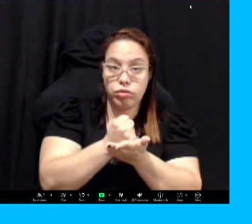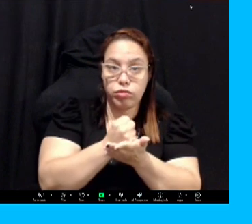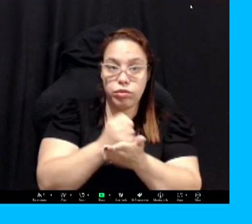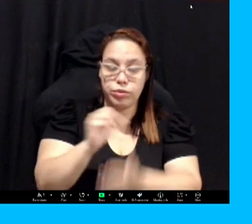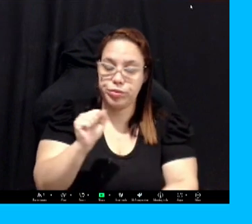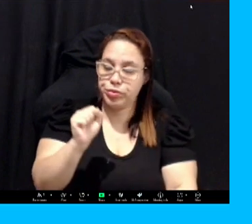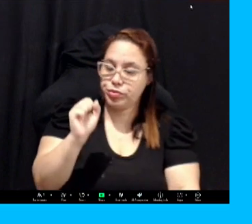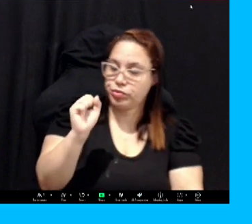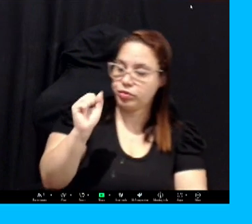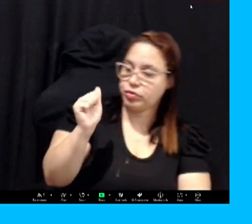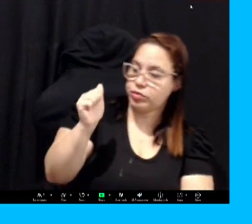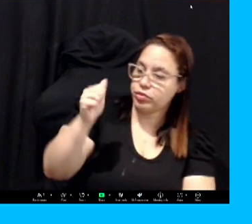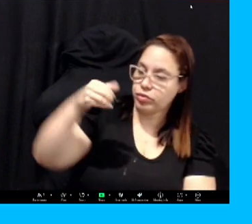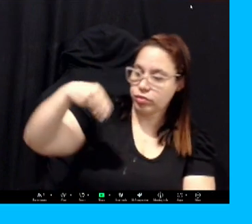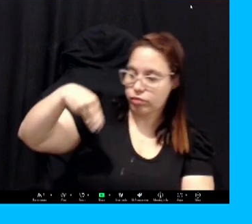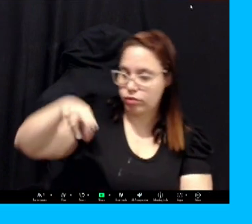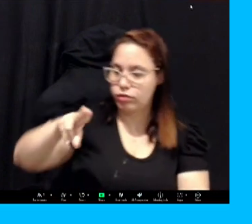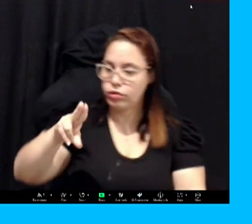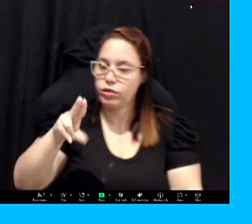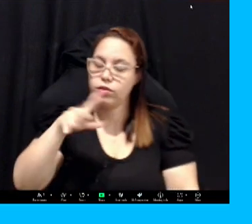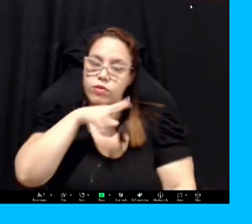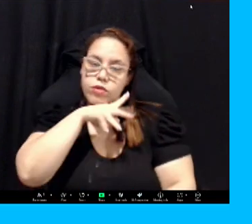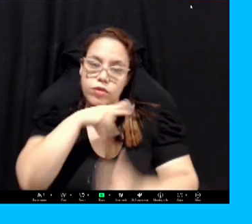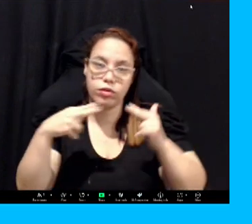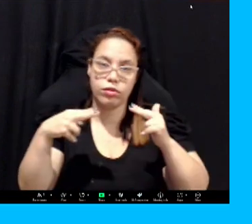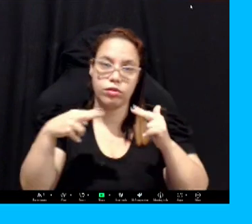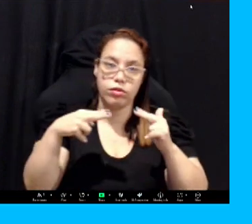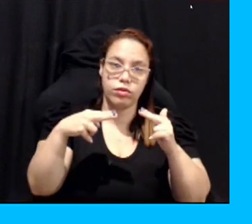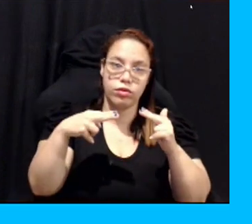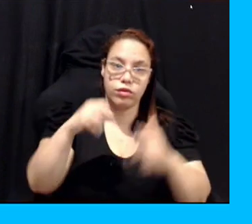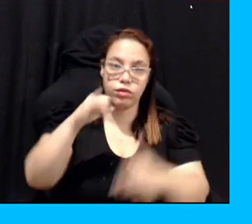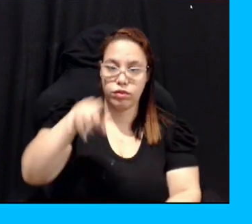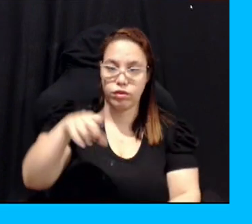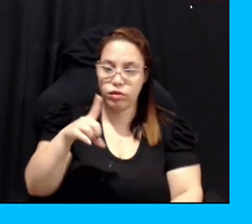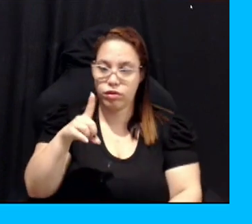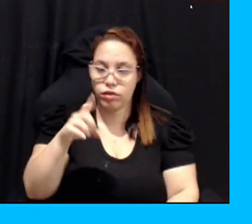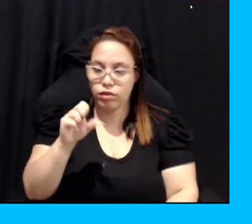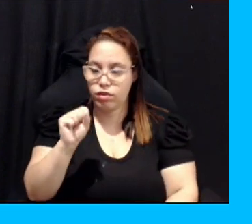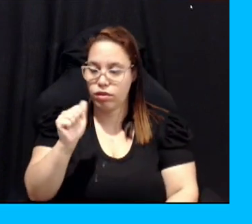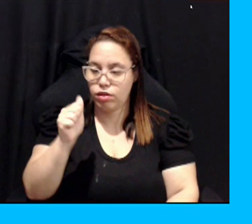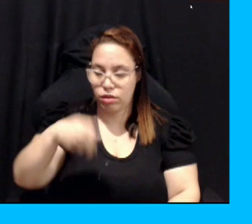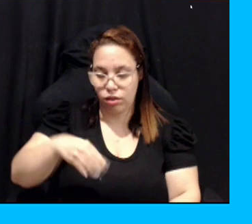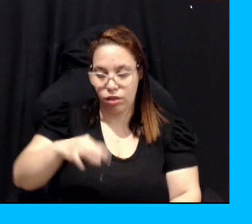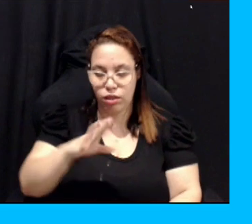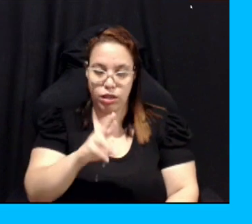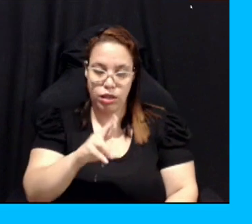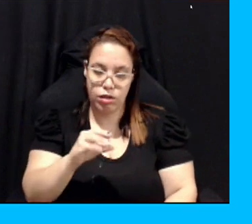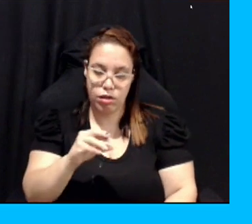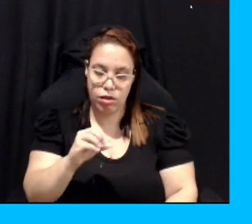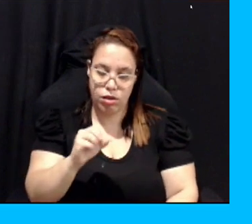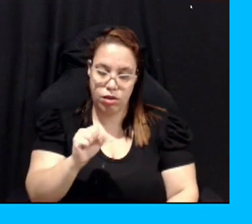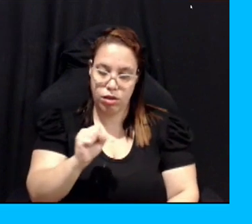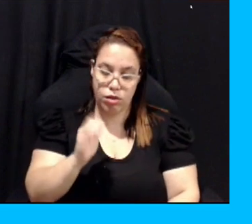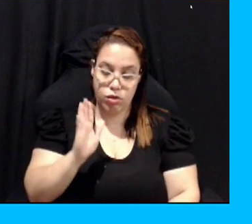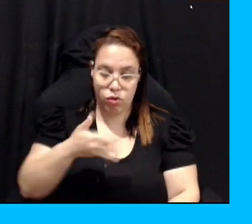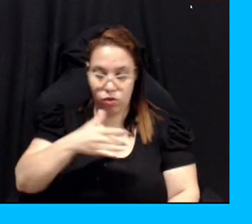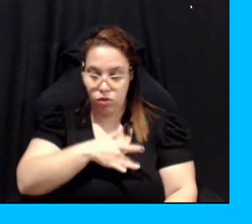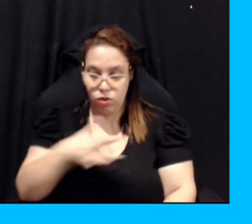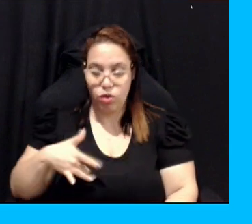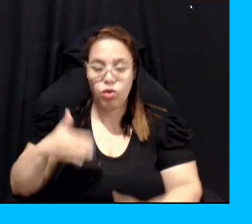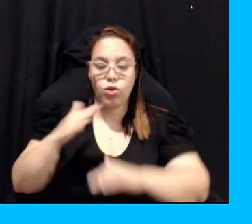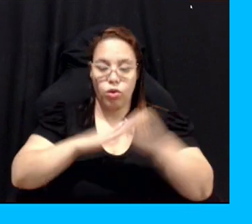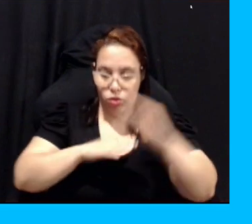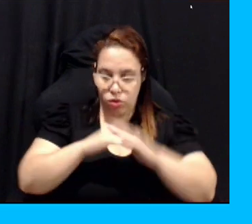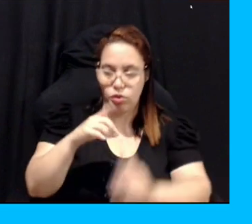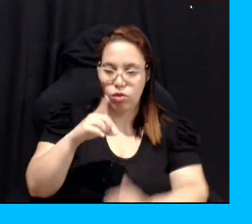em janeiro deste ano, no bairro Jardim Santa Rosa. Já passou por exames e tratamento no